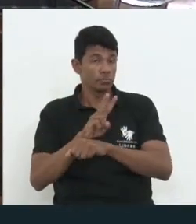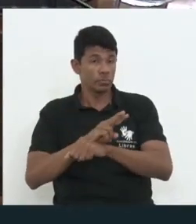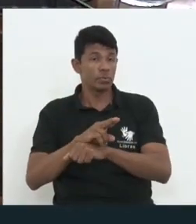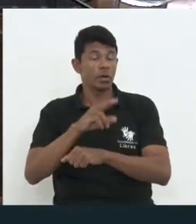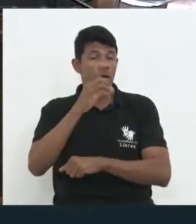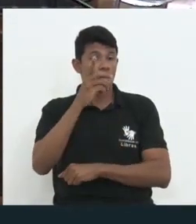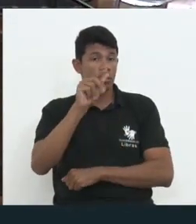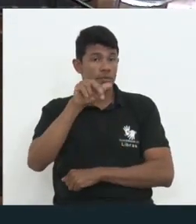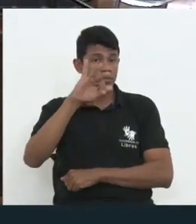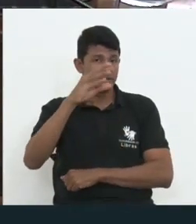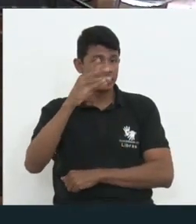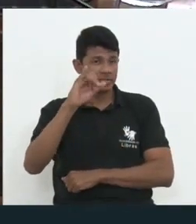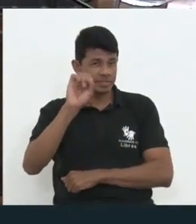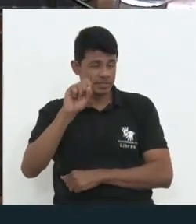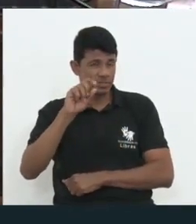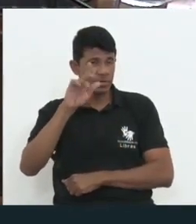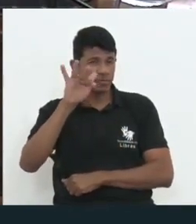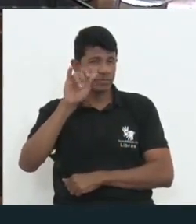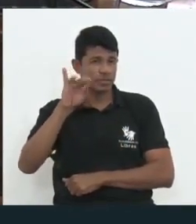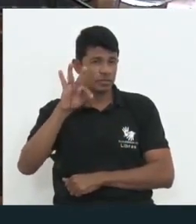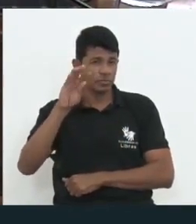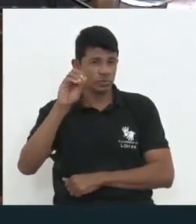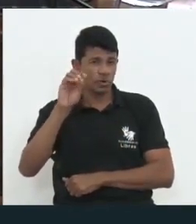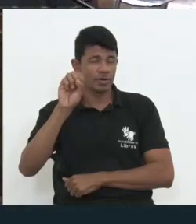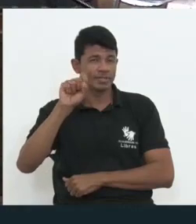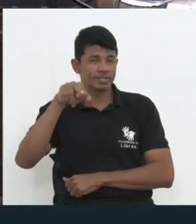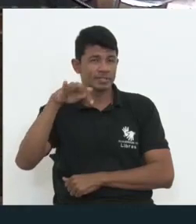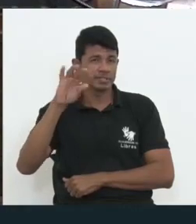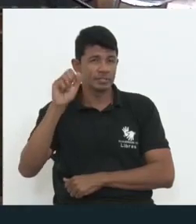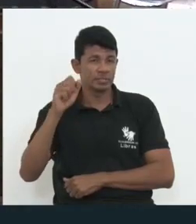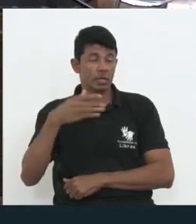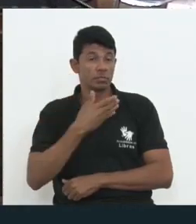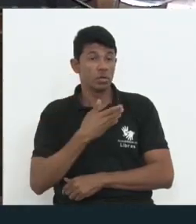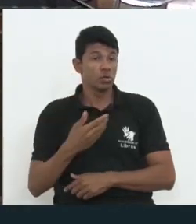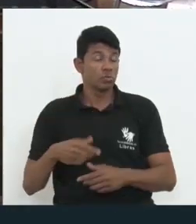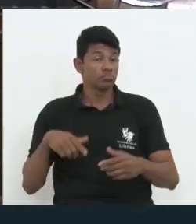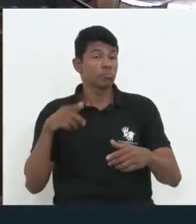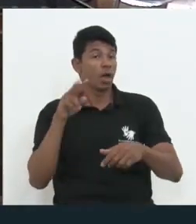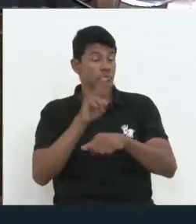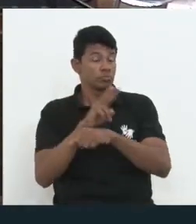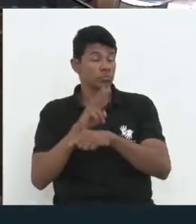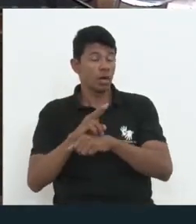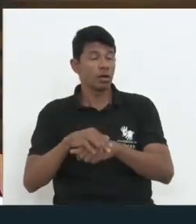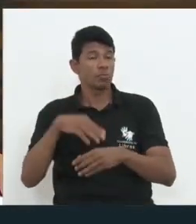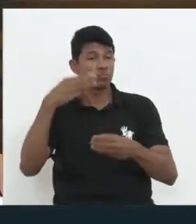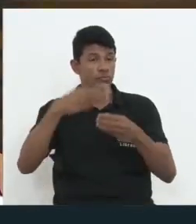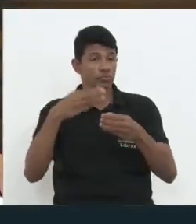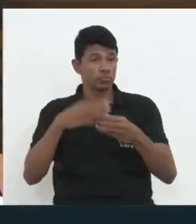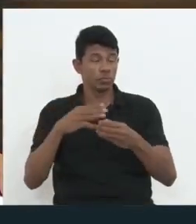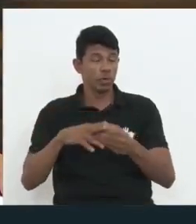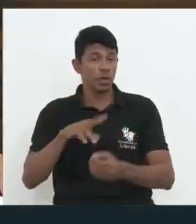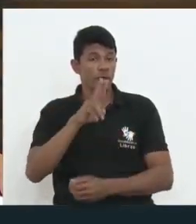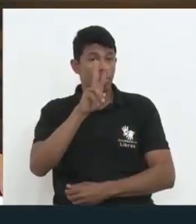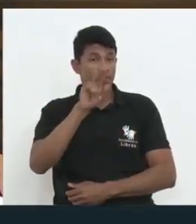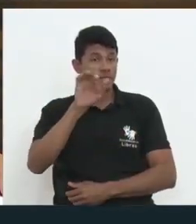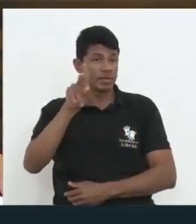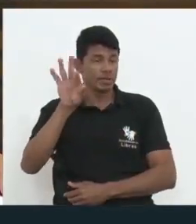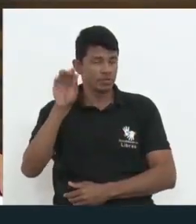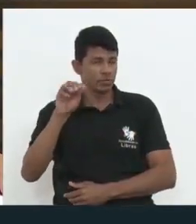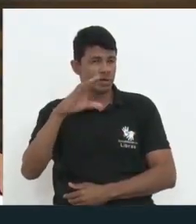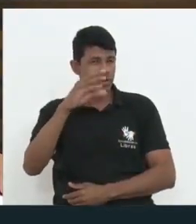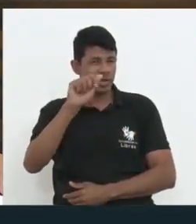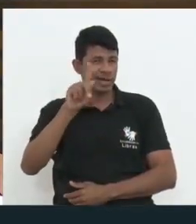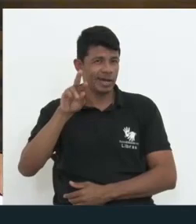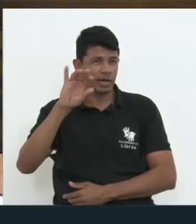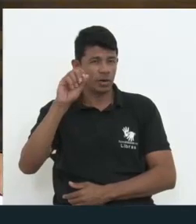Maria Feitosa dos Santos, da Guarda Municipal. Autor, vereadora Carol Ribeiro. Consulta a casa se o presente projeto é objeto de